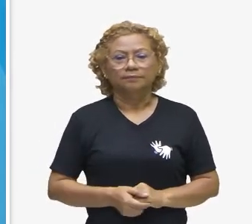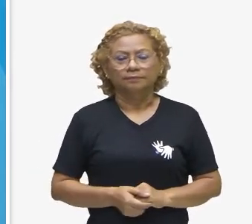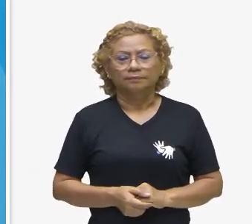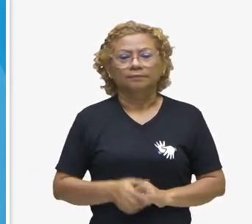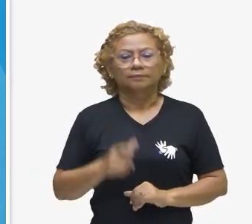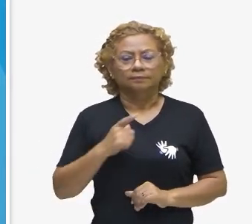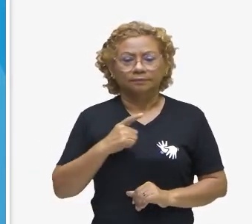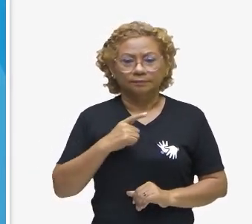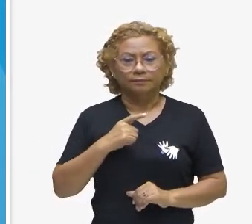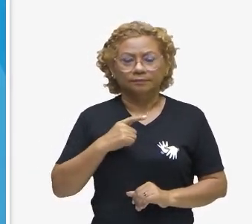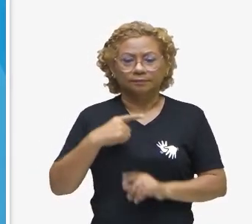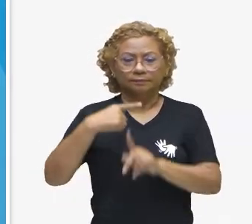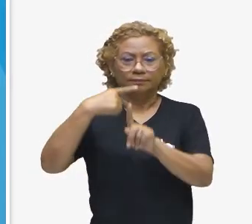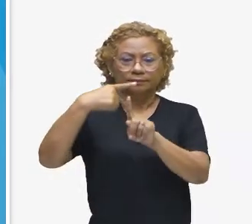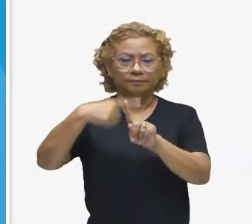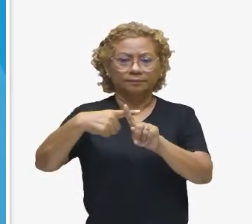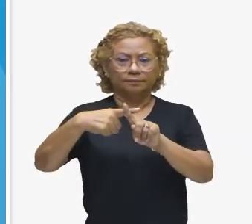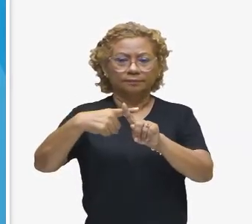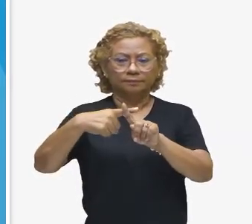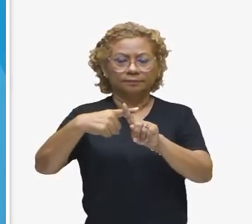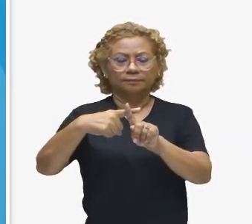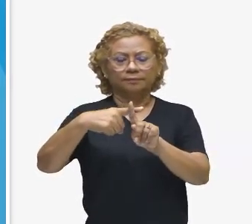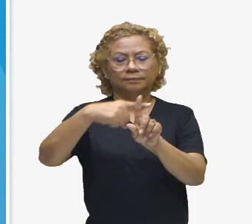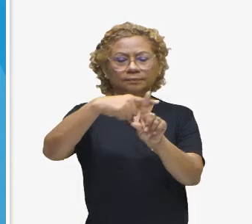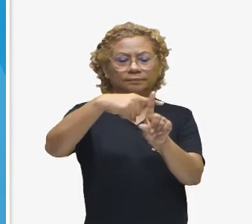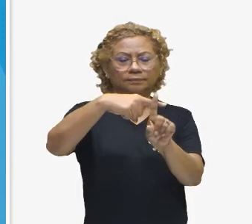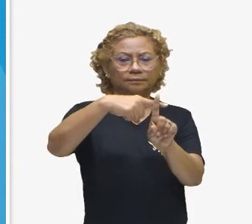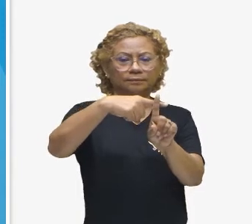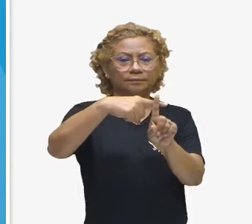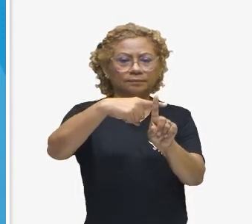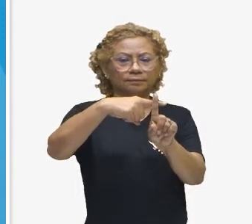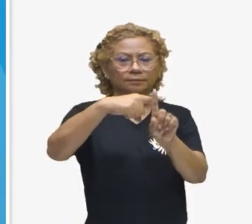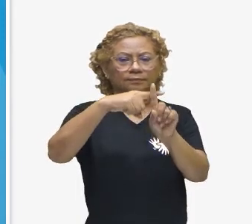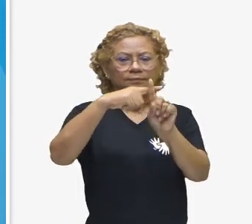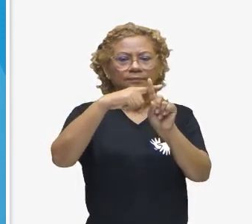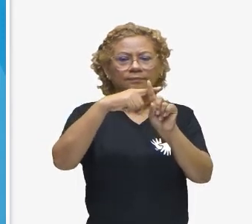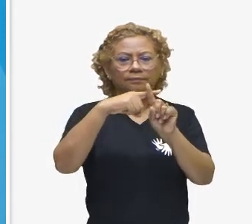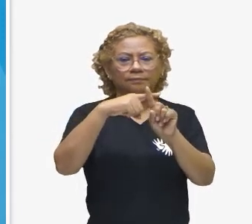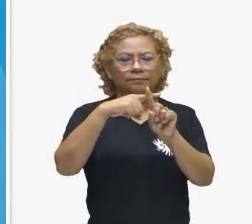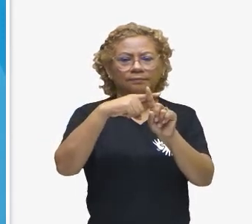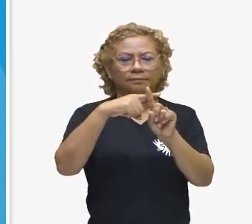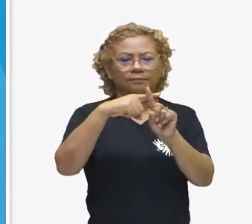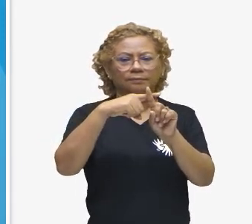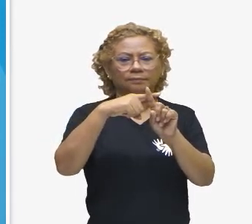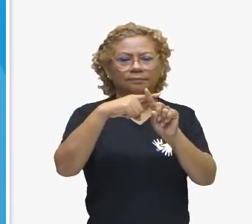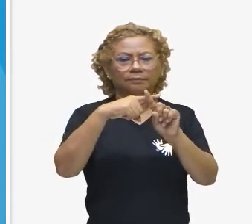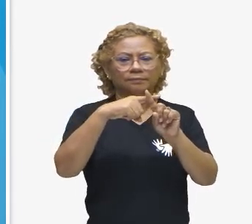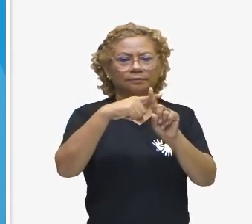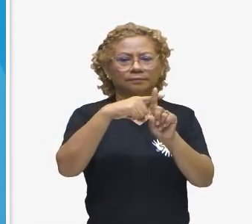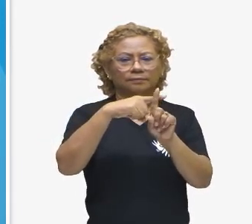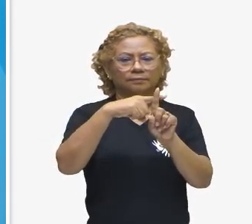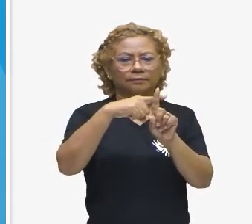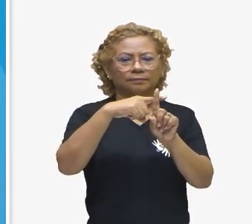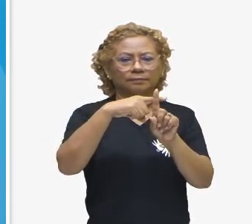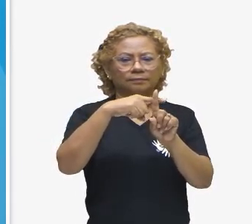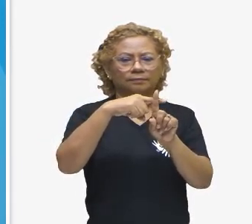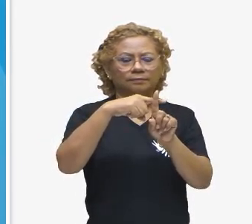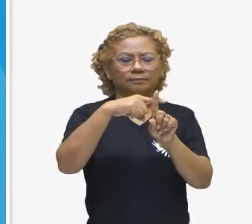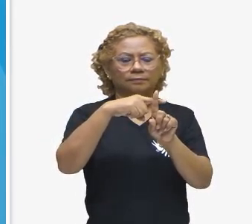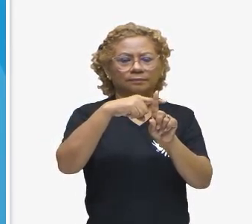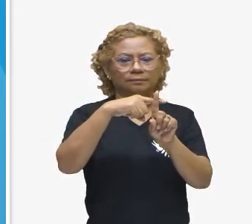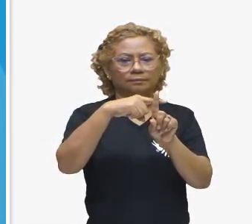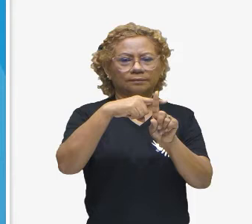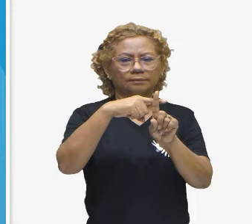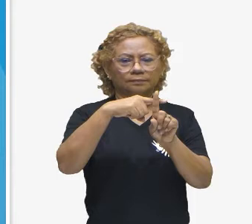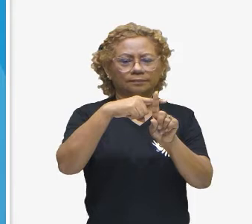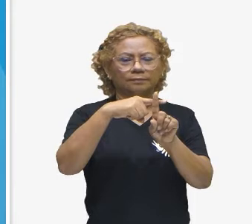Valores positivos apenas no primeiro e no quarto quadrante e negativos no segundo e